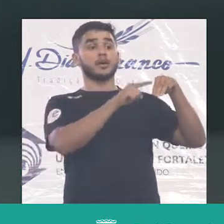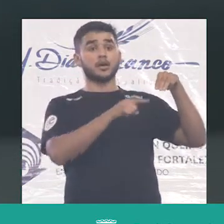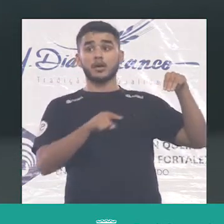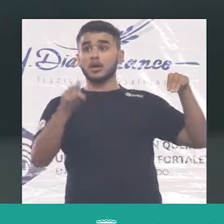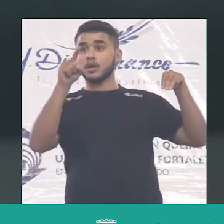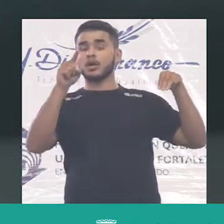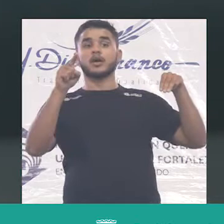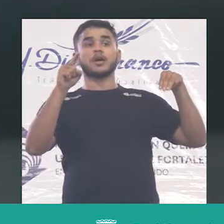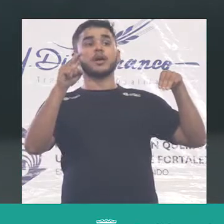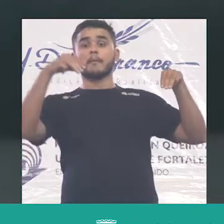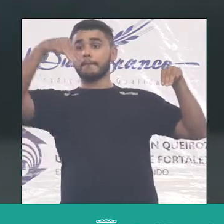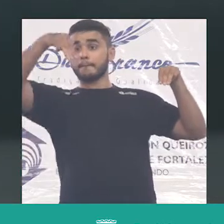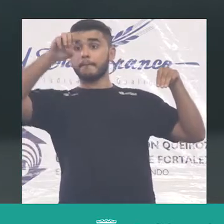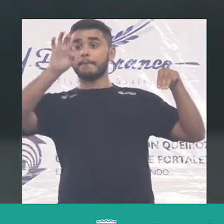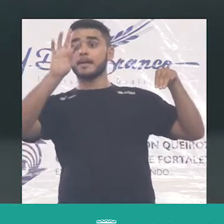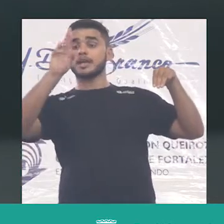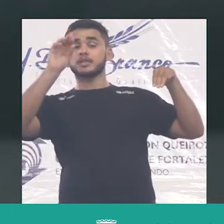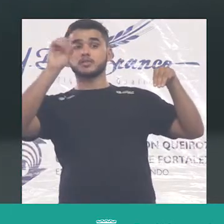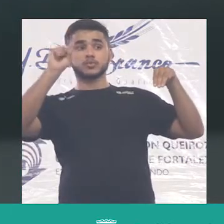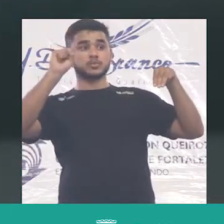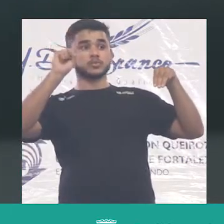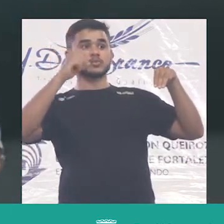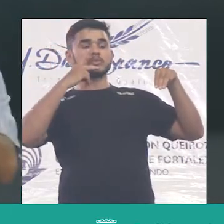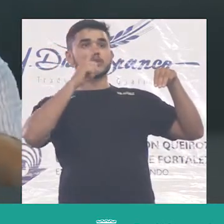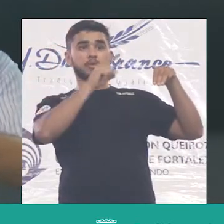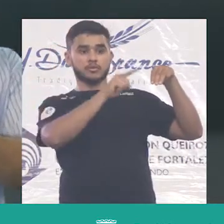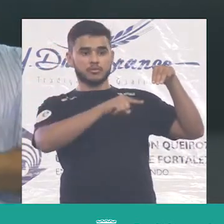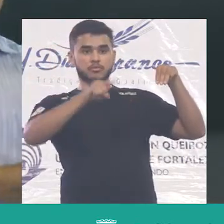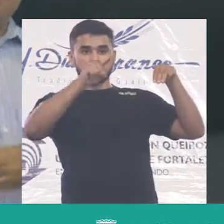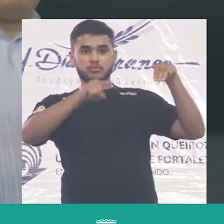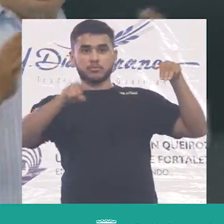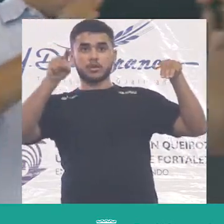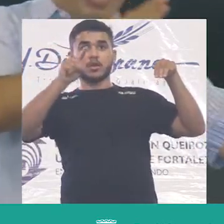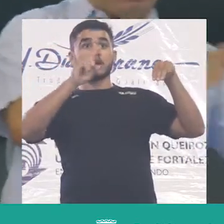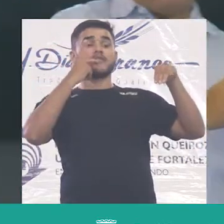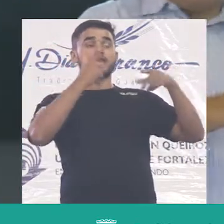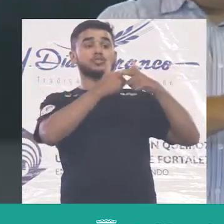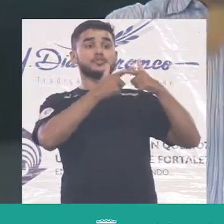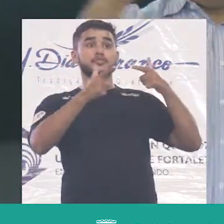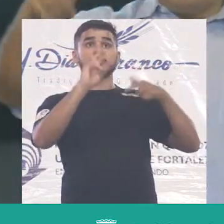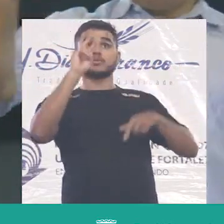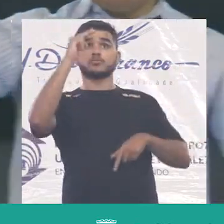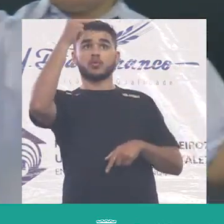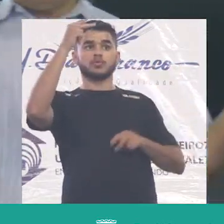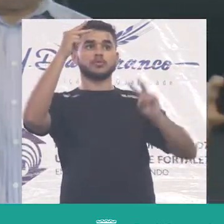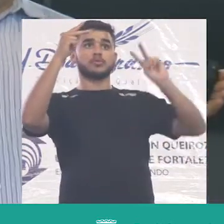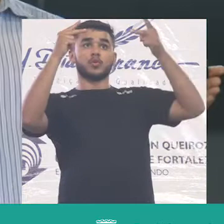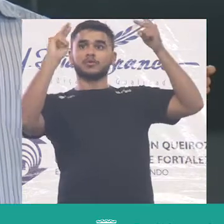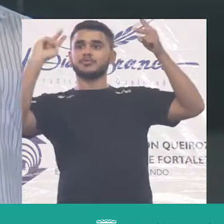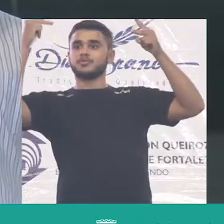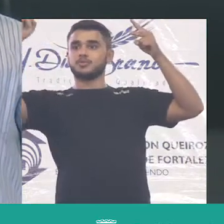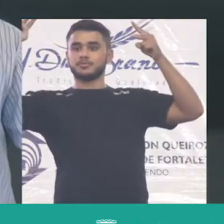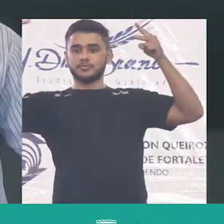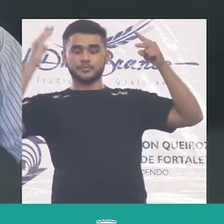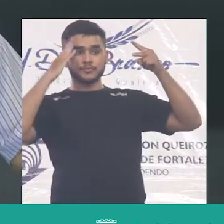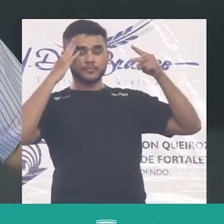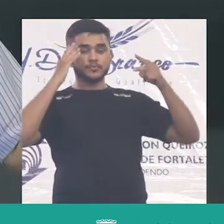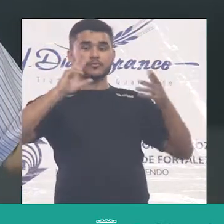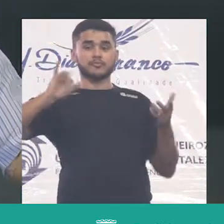quadrado. Dividir por 100. De decímetro para metro, você tem que novamente dividir por